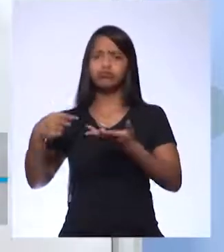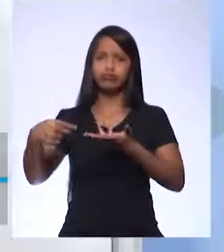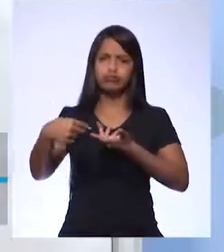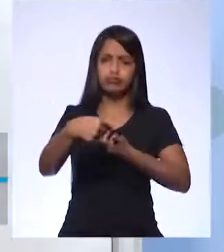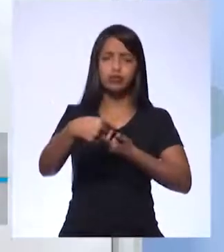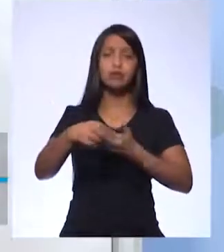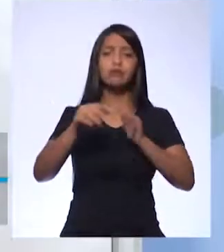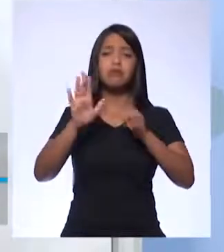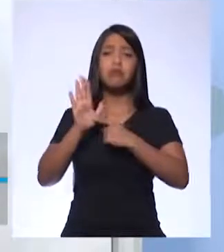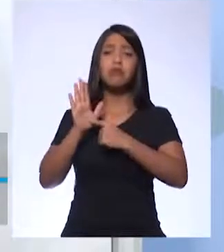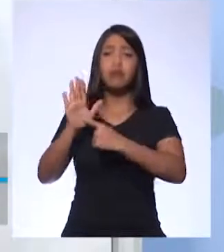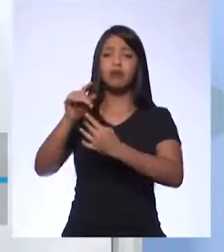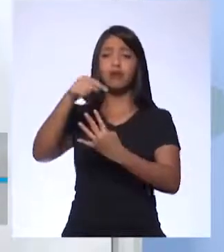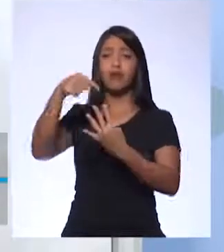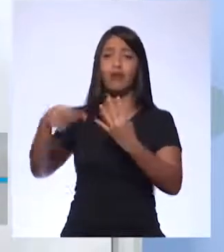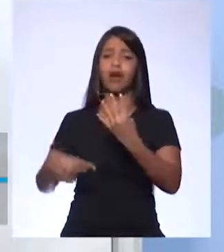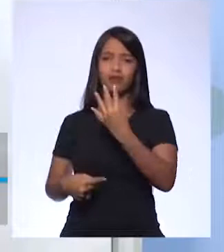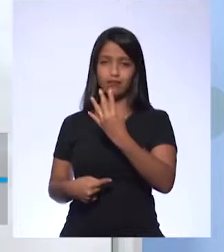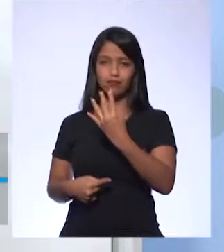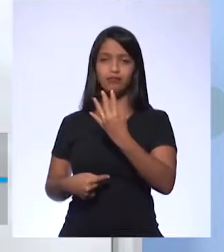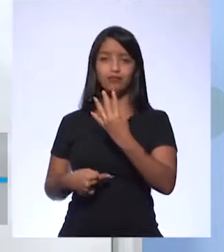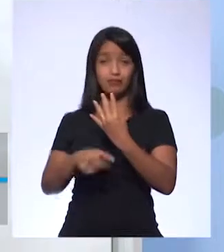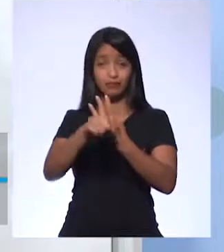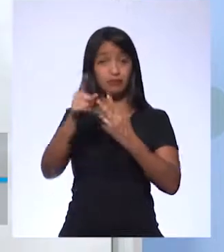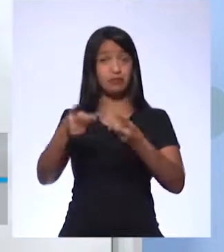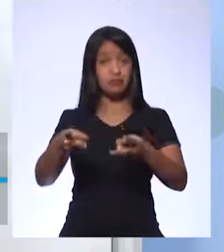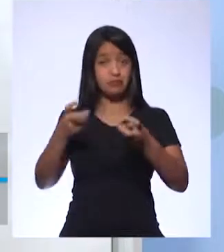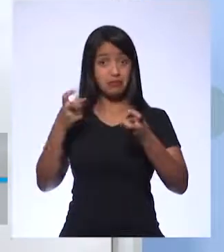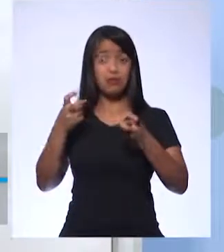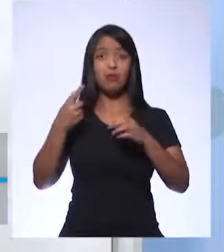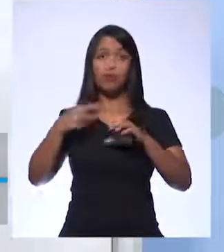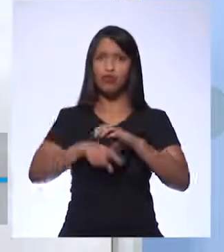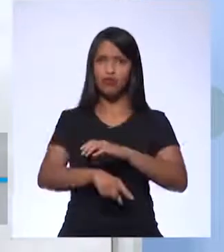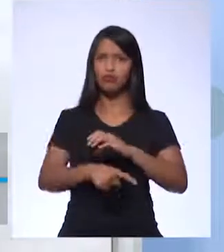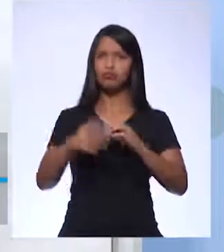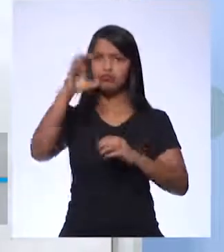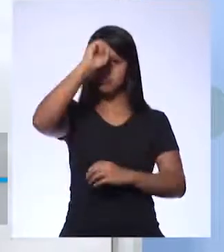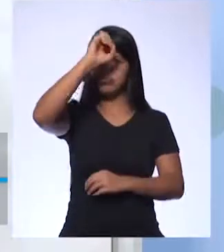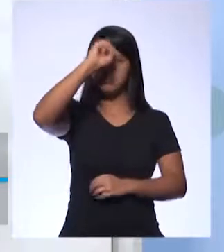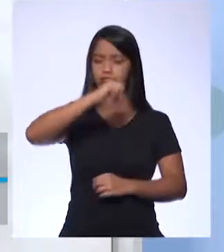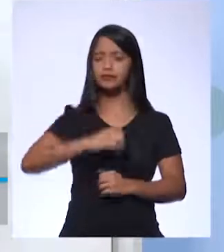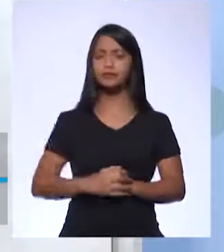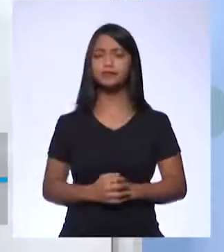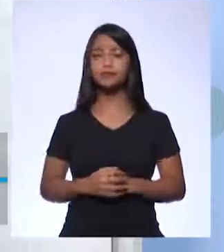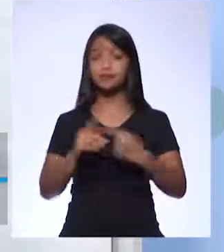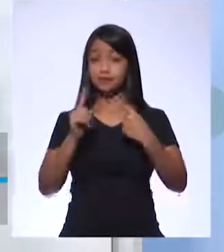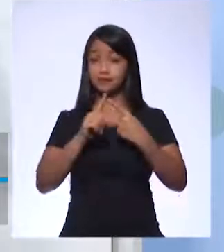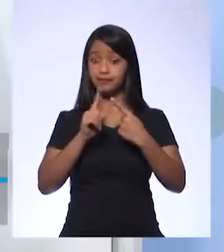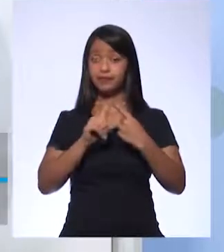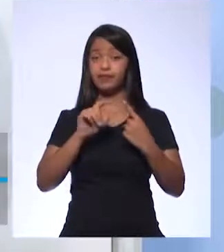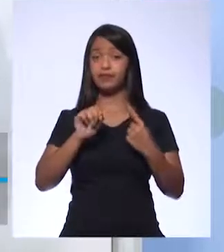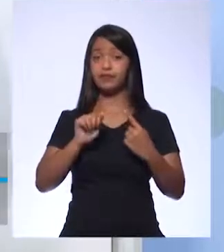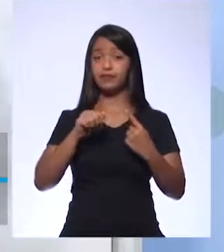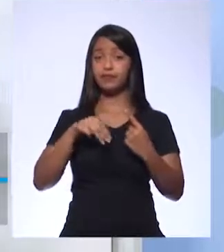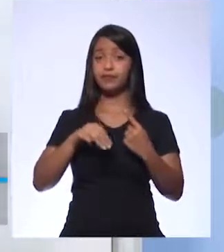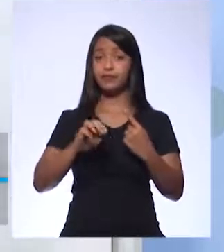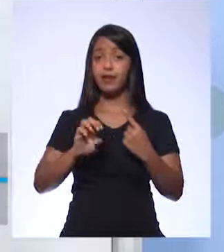aí para vocês verem como pode ser complexo, né? Então, o primeiro que eu mostrei lá, que é a ameba, né, ela vai